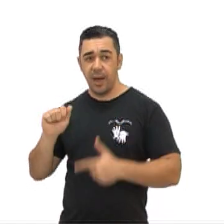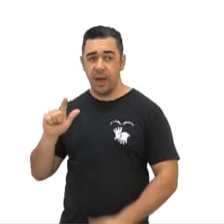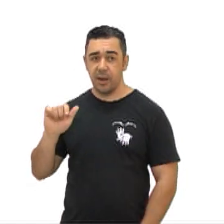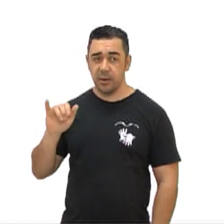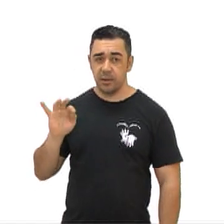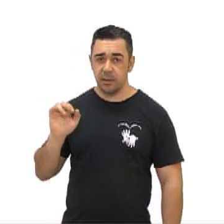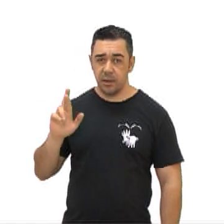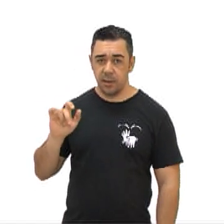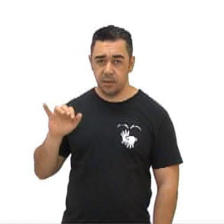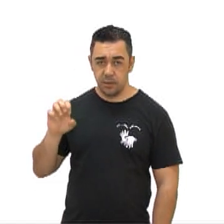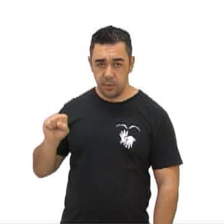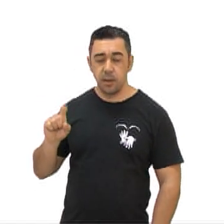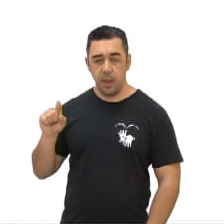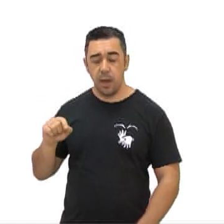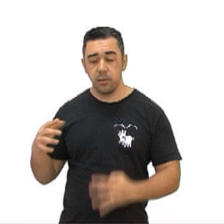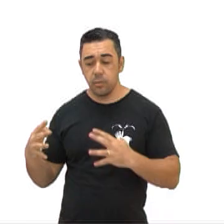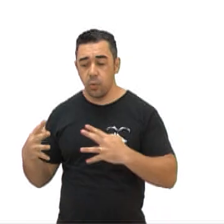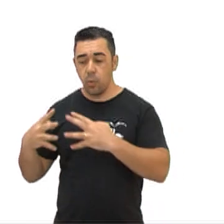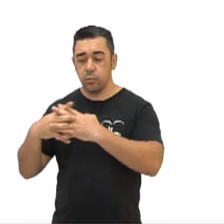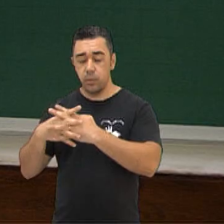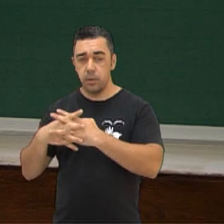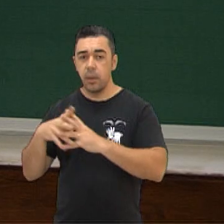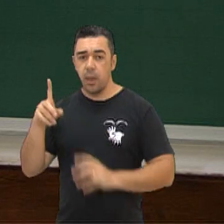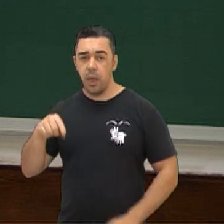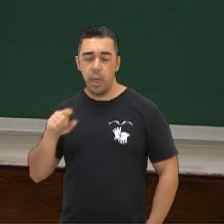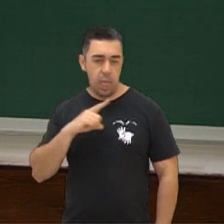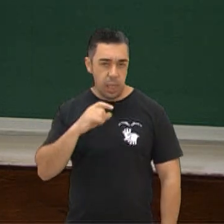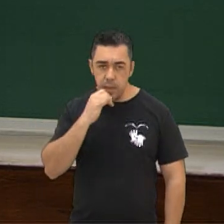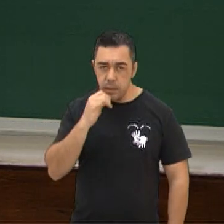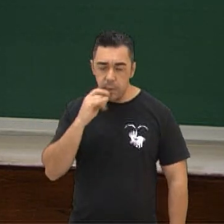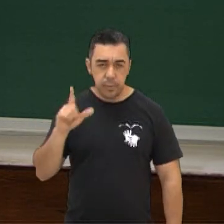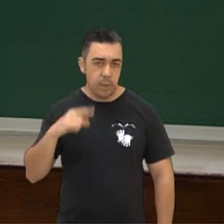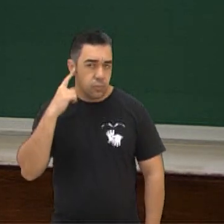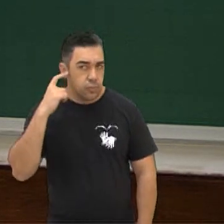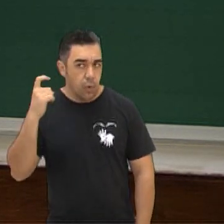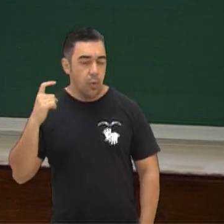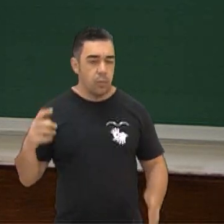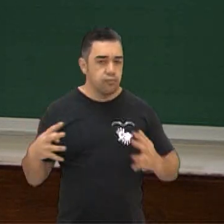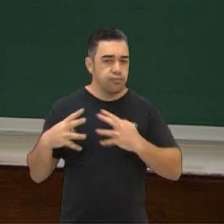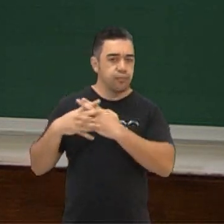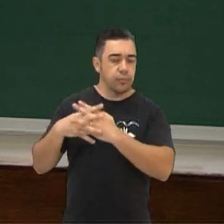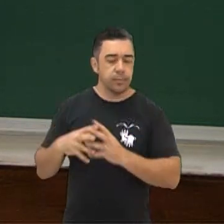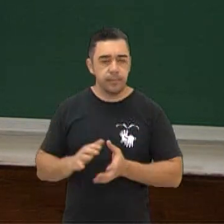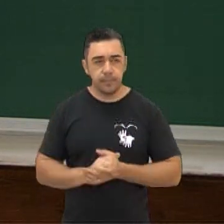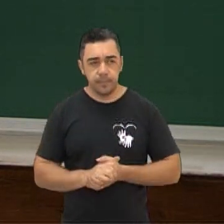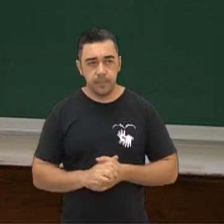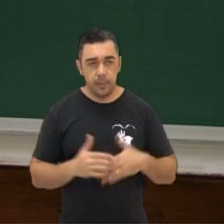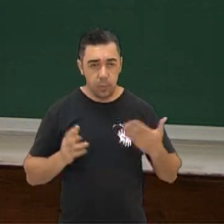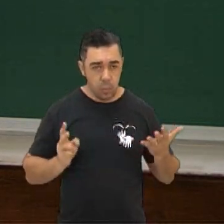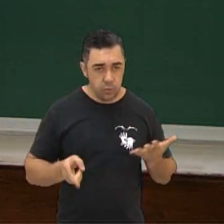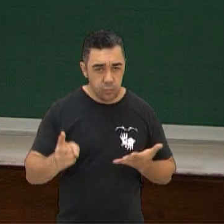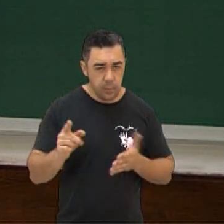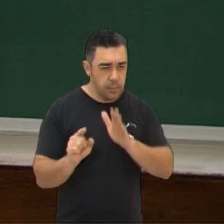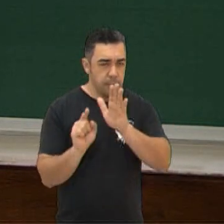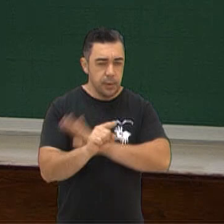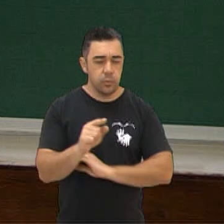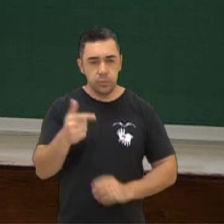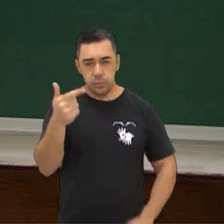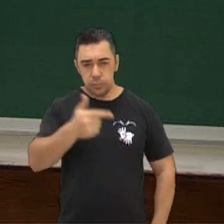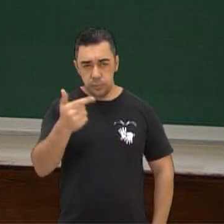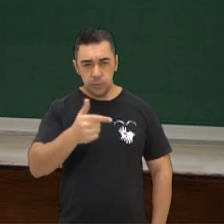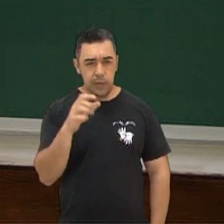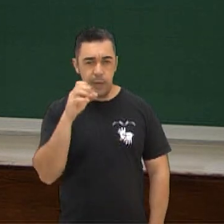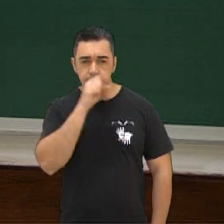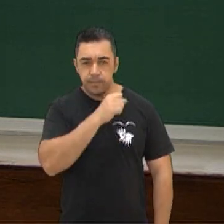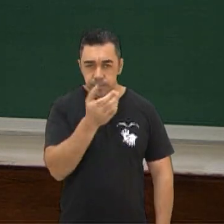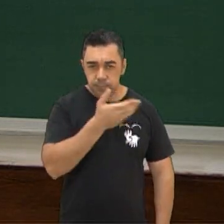dá entre as consoantes. É uma correspondência consonantal, ok? Então sigamos. Segundo quiz, jogo